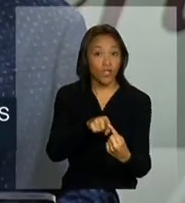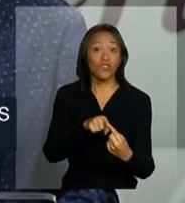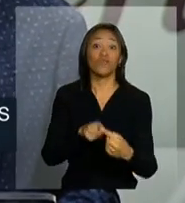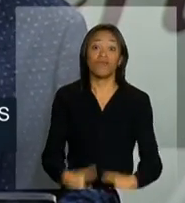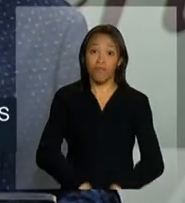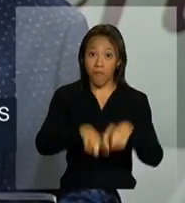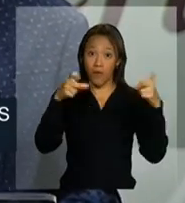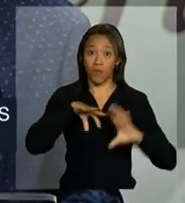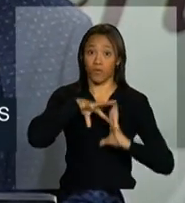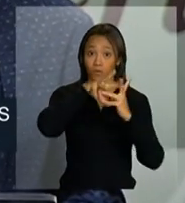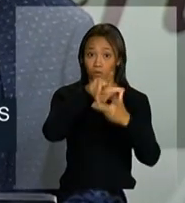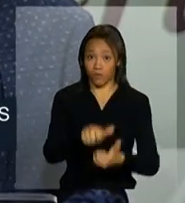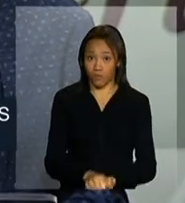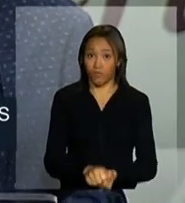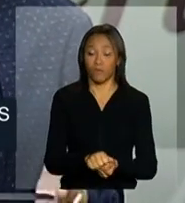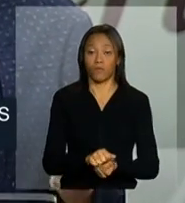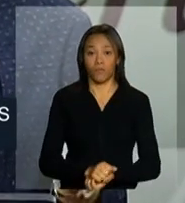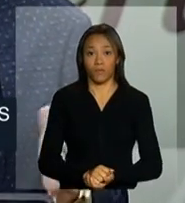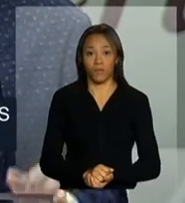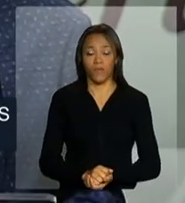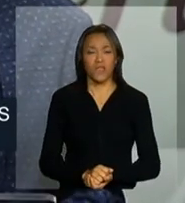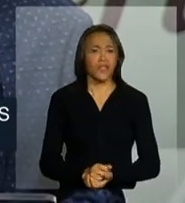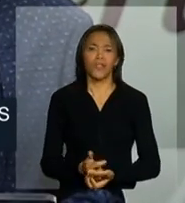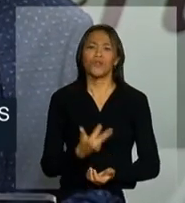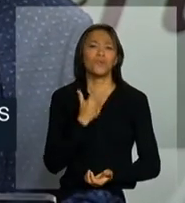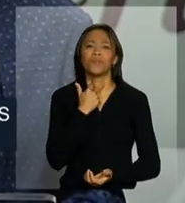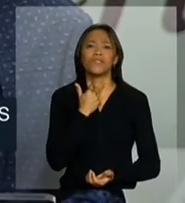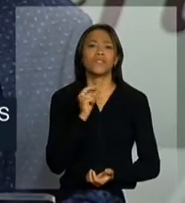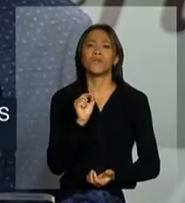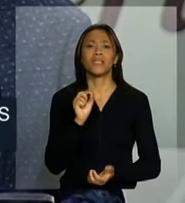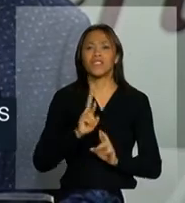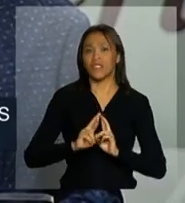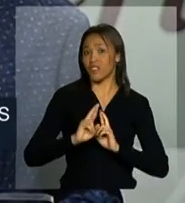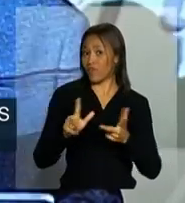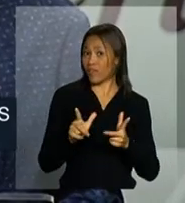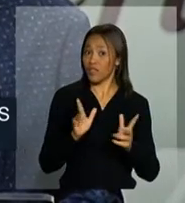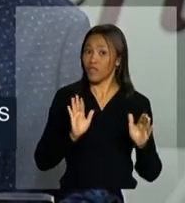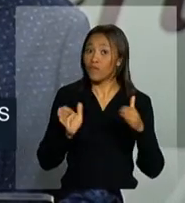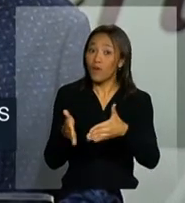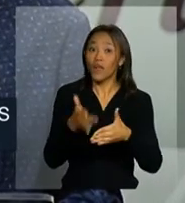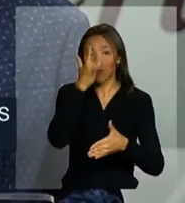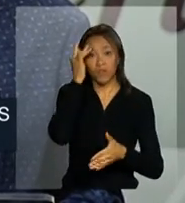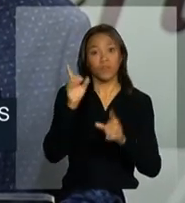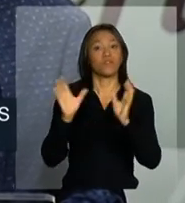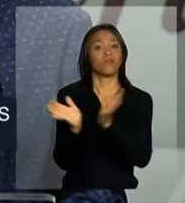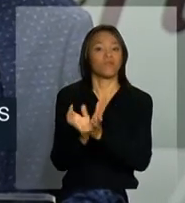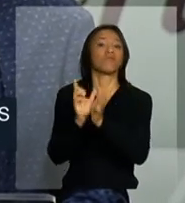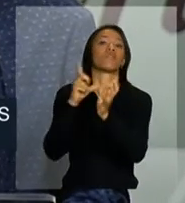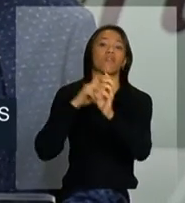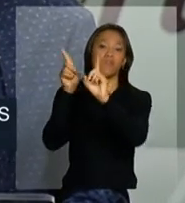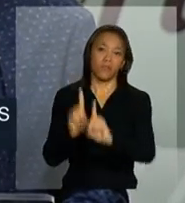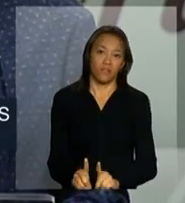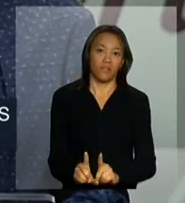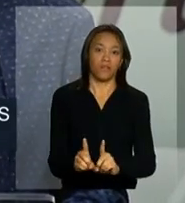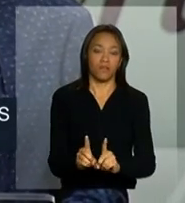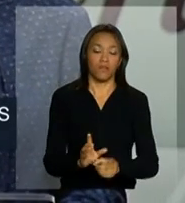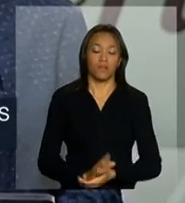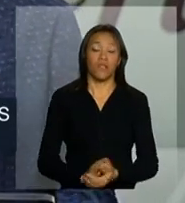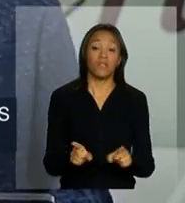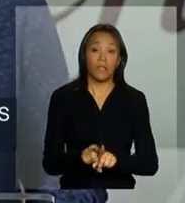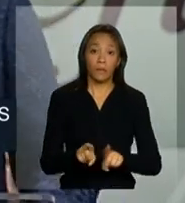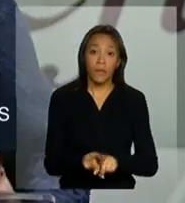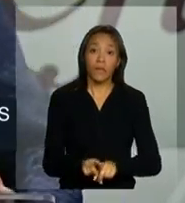da humanidade. E não podia ser diferente no caso das pessoas com deficiência.